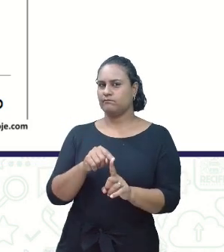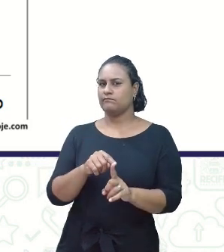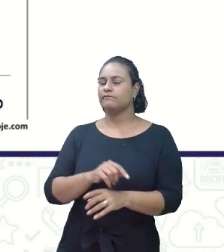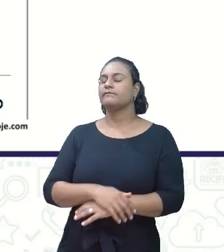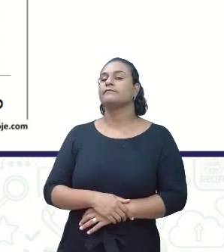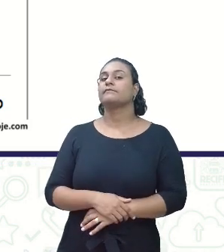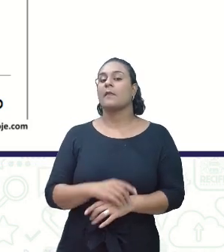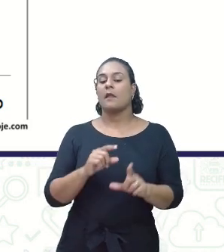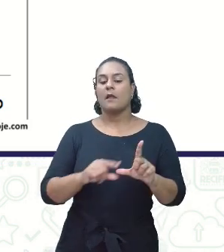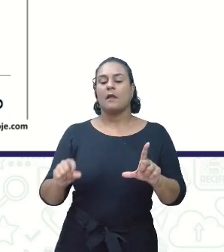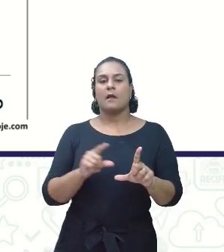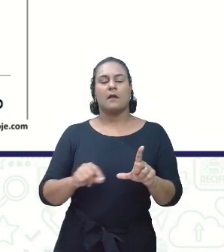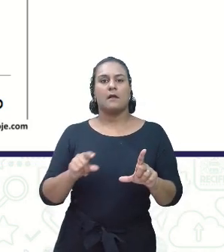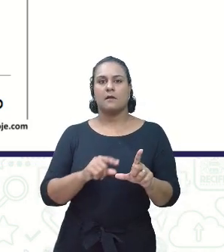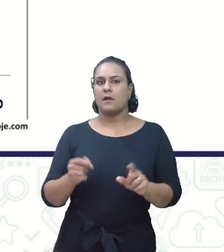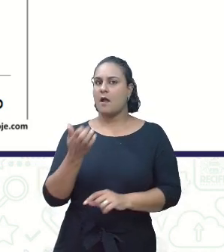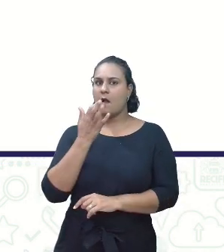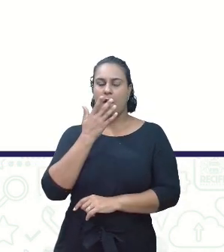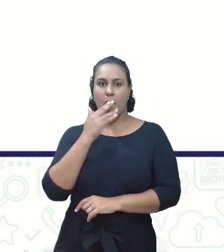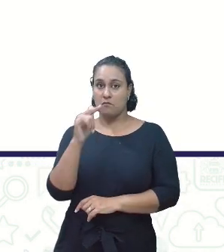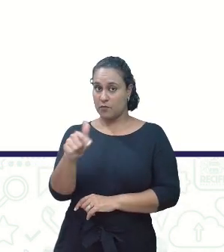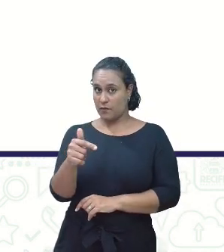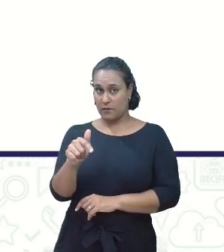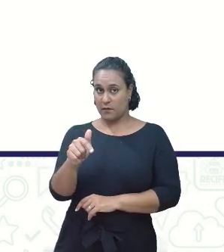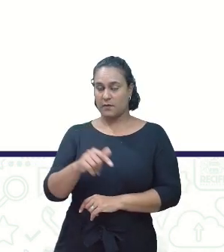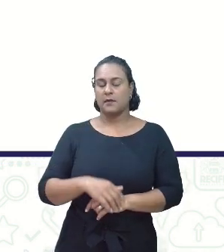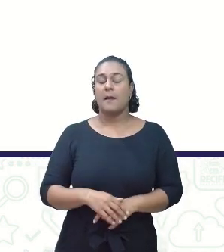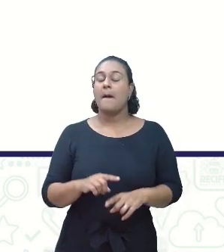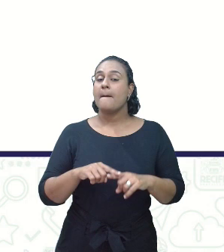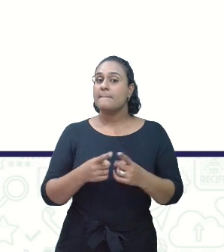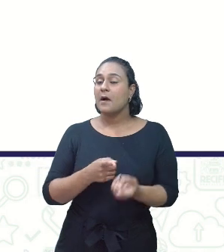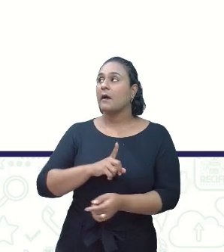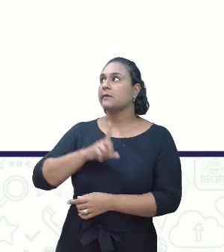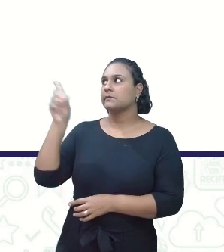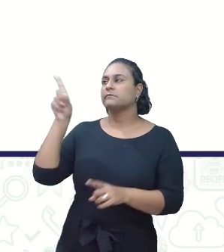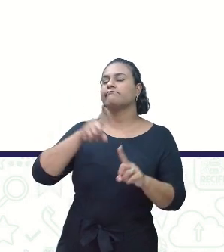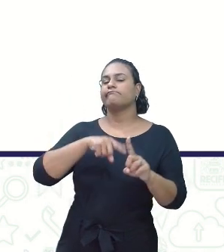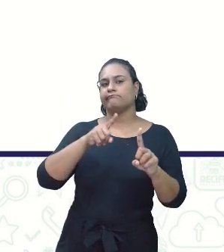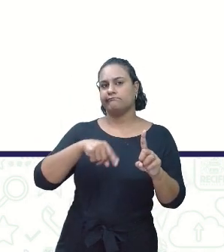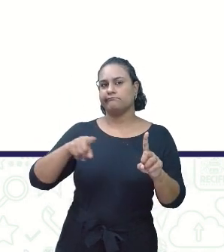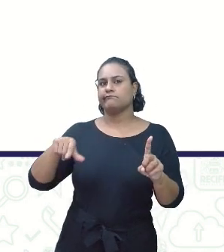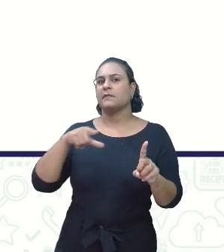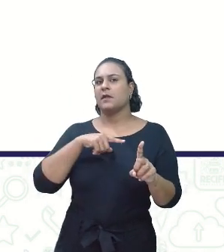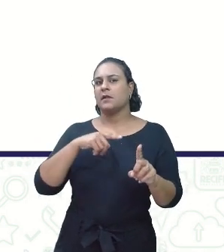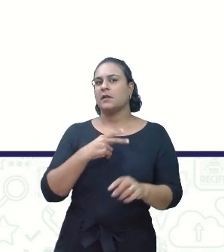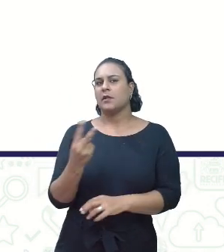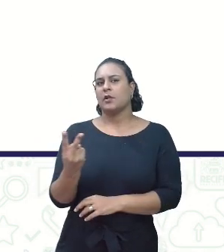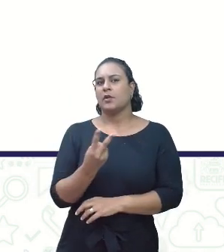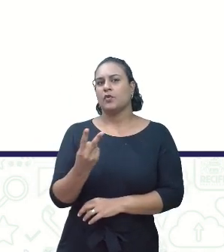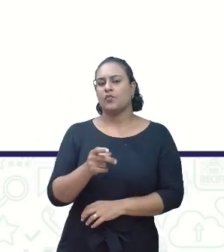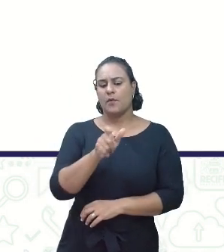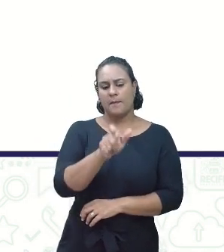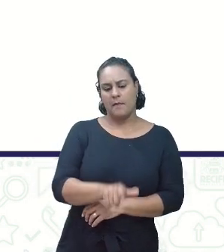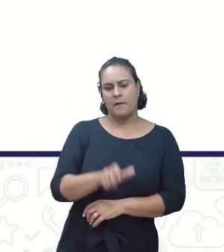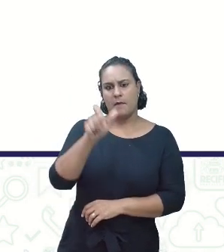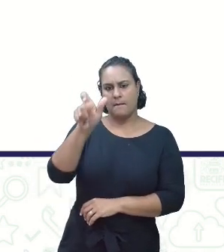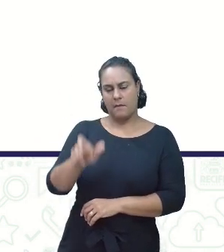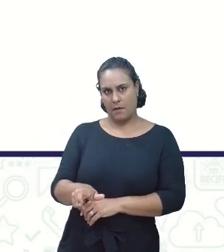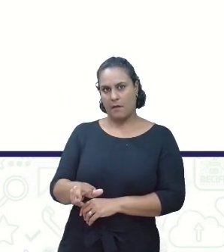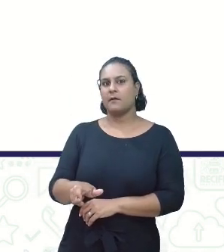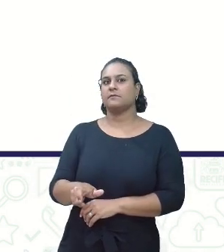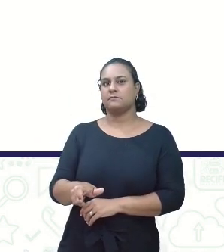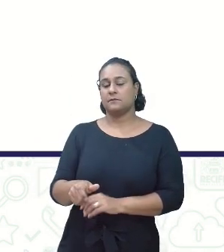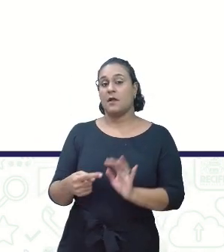a legenda aqui de cores não é tão necessária. Nesse gráfico aqui, a gente tem duas barrinhas que sinalizam duas